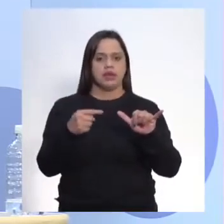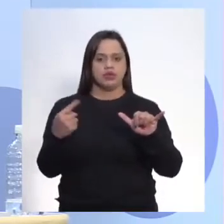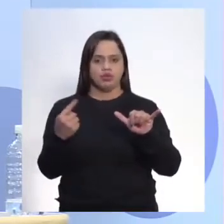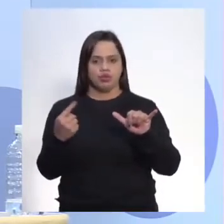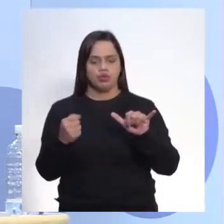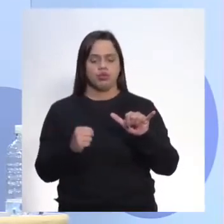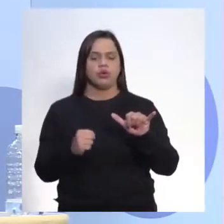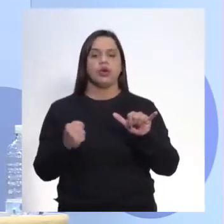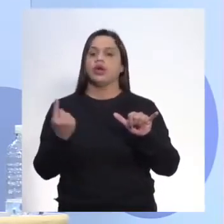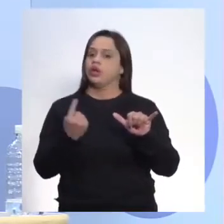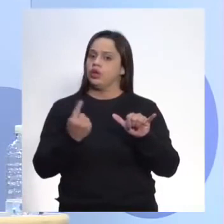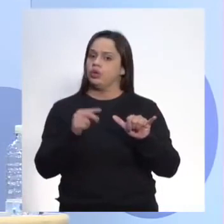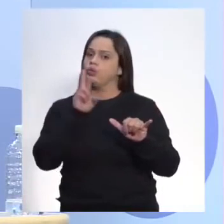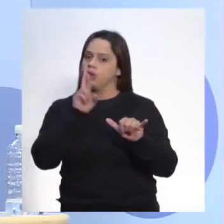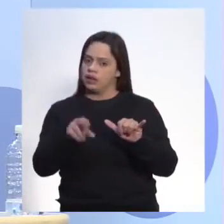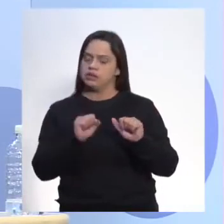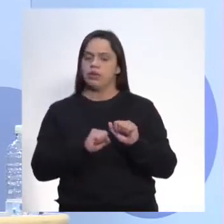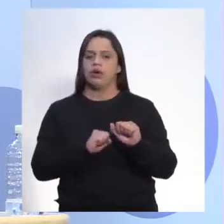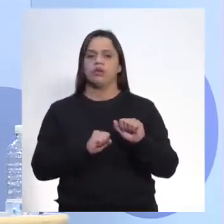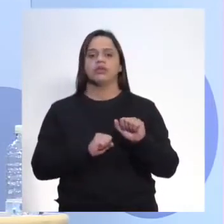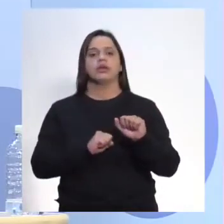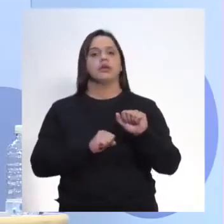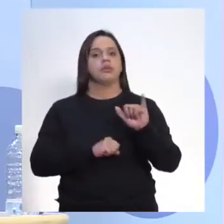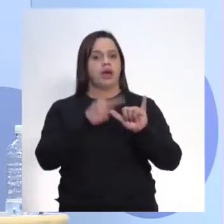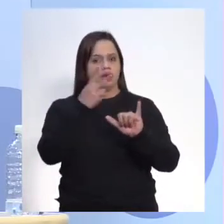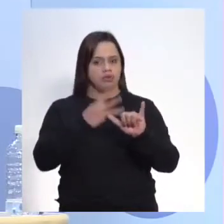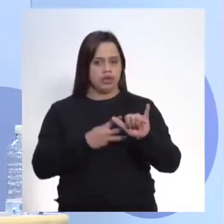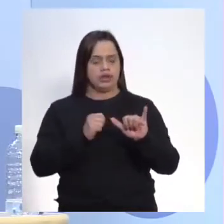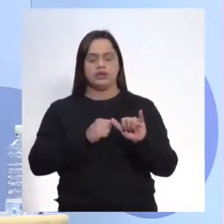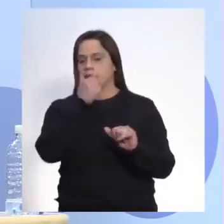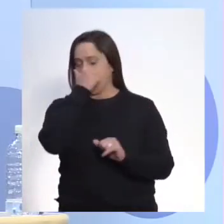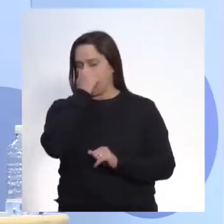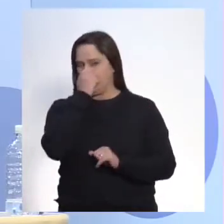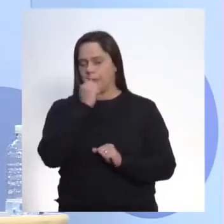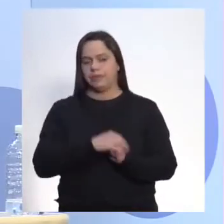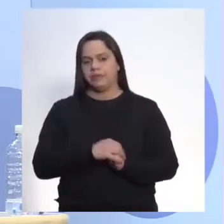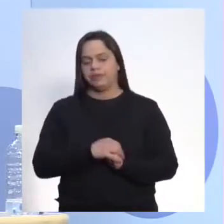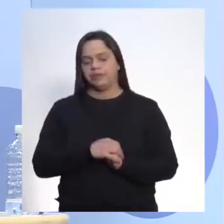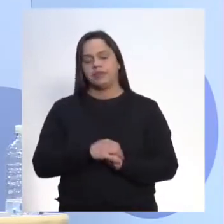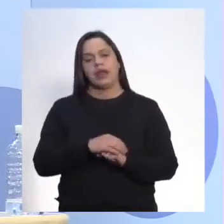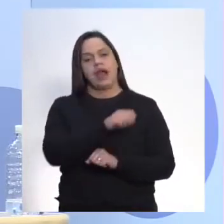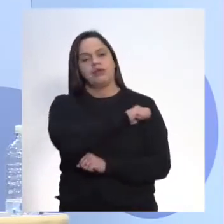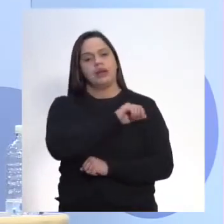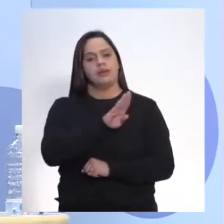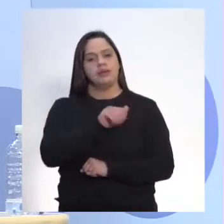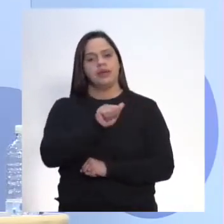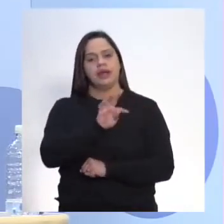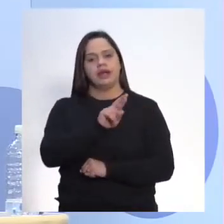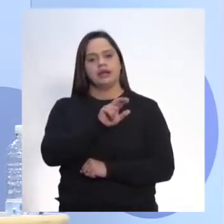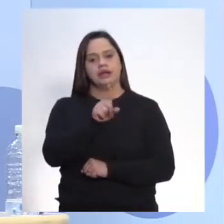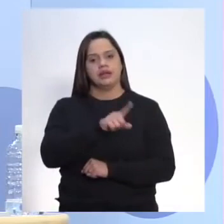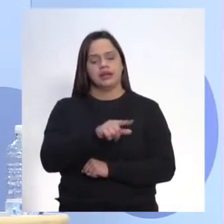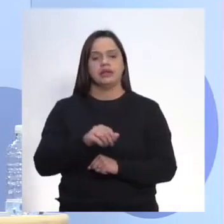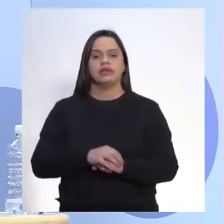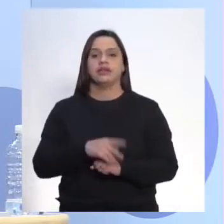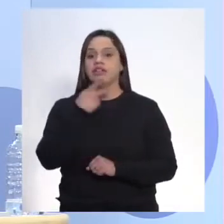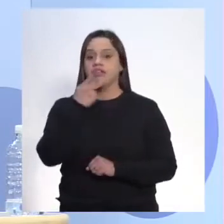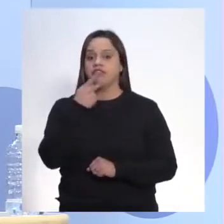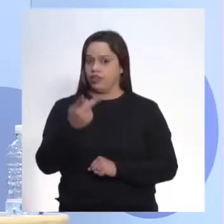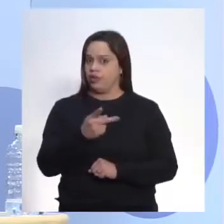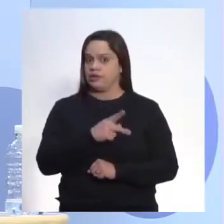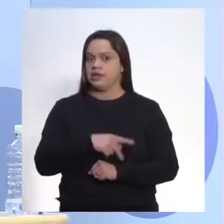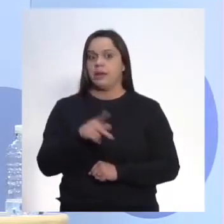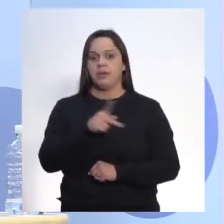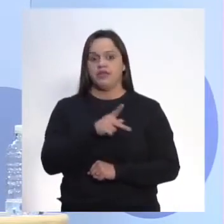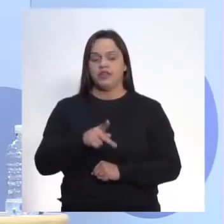1, como resposta aí para esses 3 pontos. A Beatriz falou o seguinte, ó, professor, e ainda escreveu em